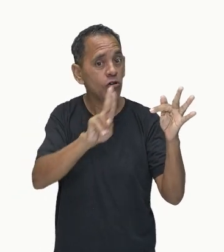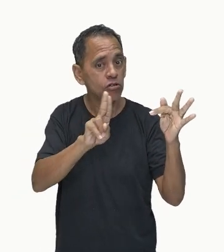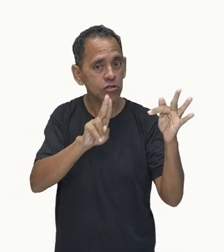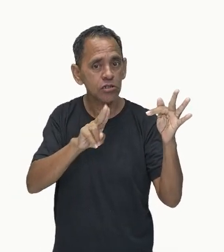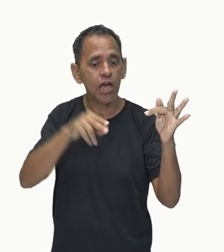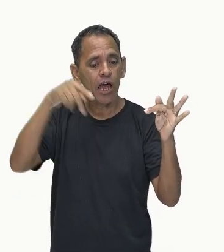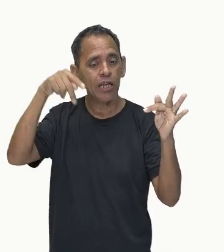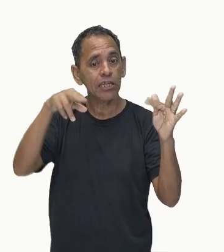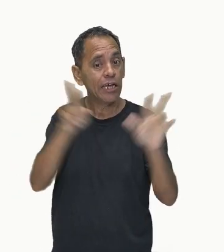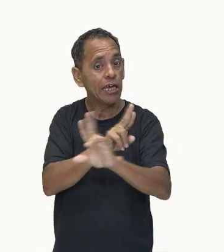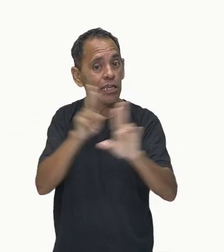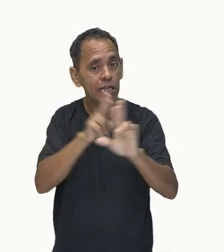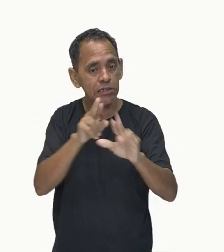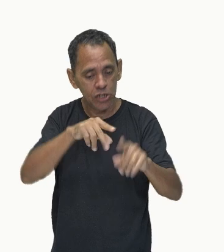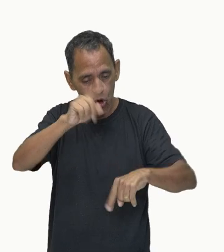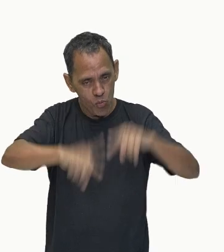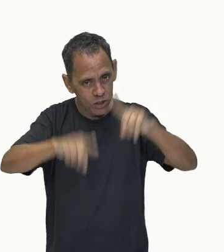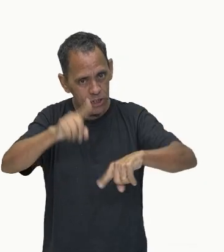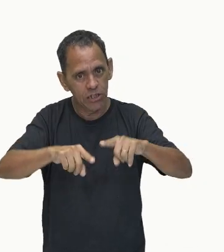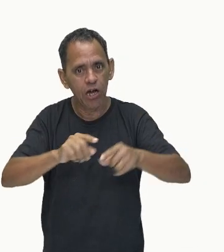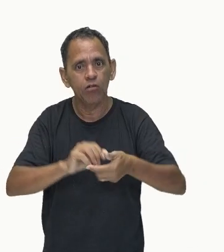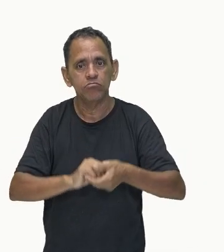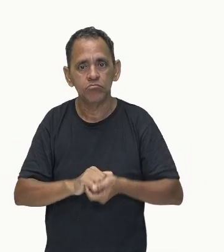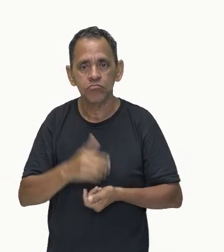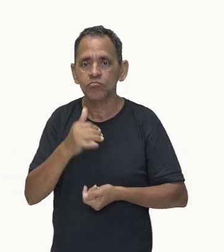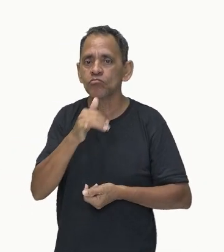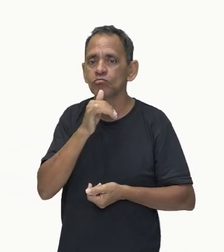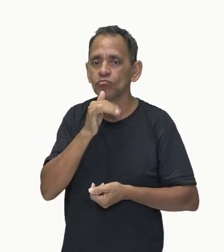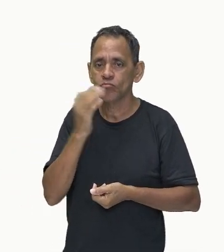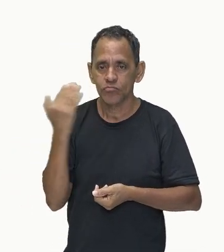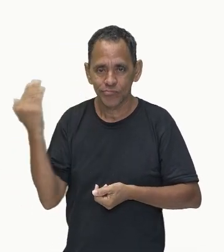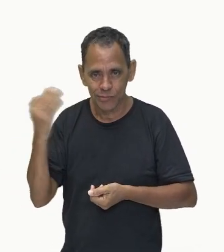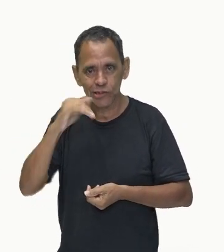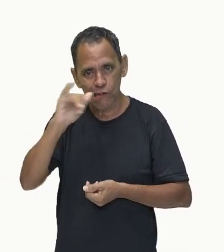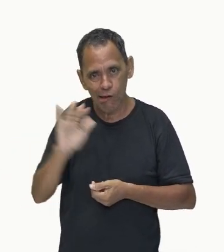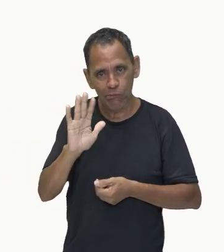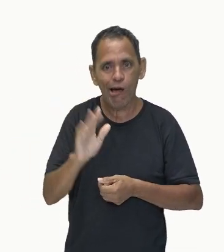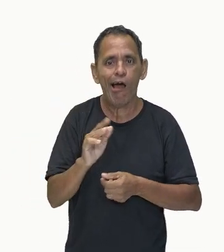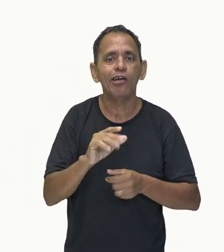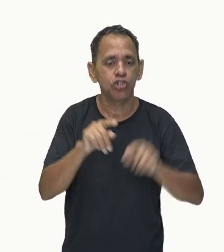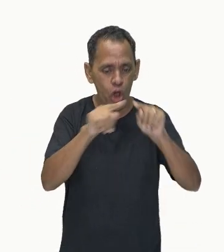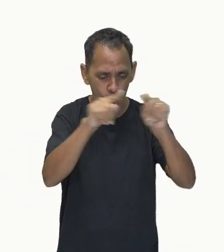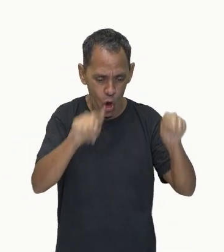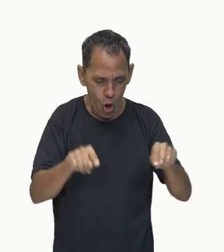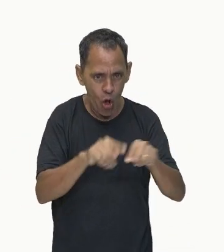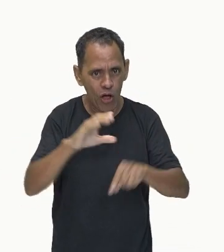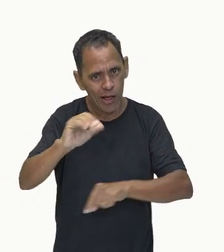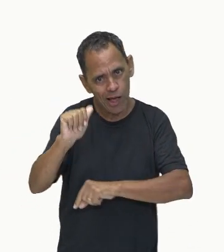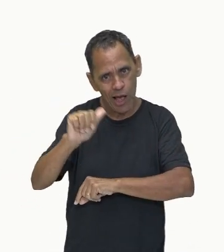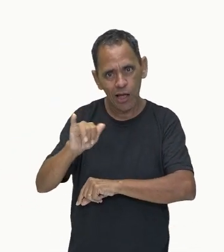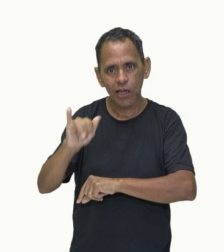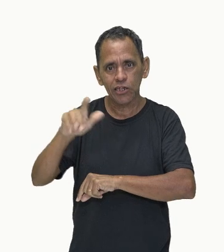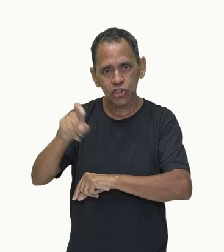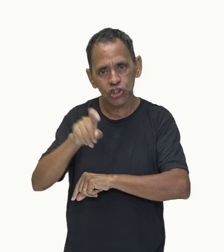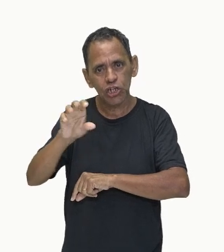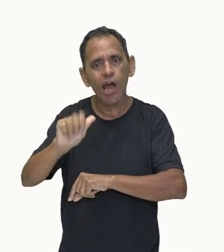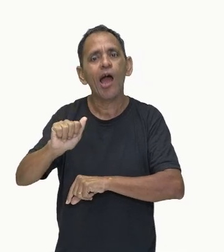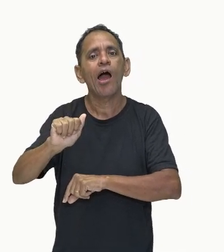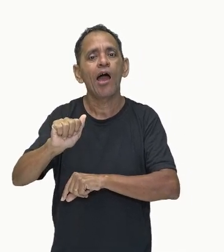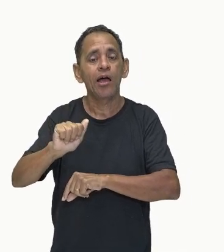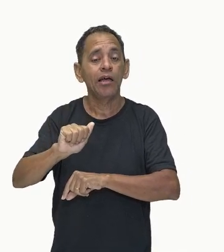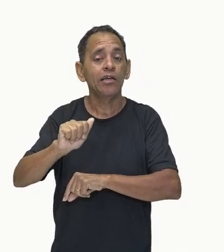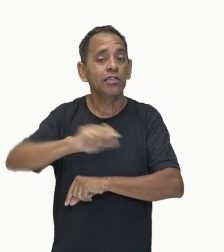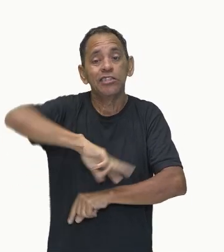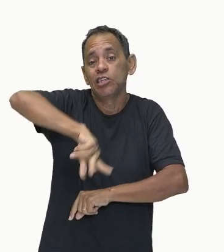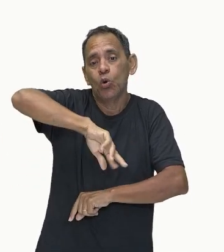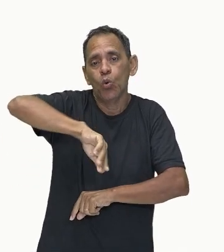sobre o corpo, que é a caixa. Essa força, ela não foi paralela, ela foi